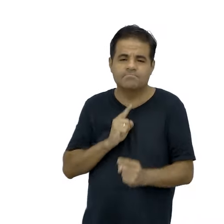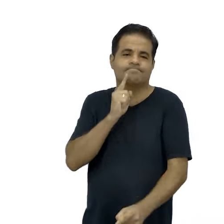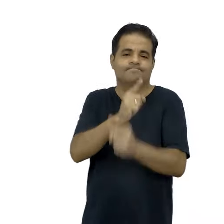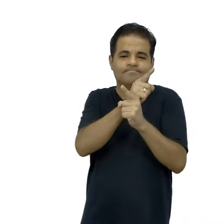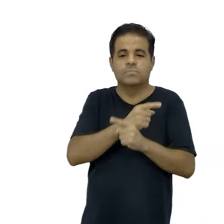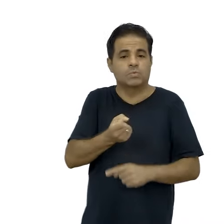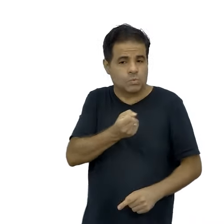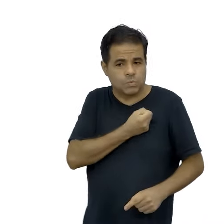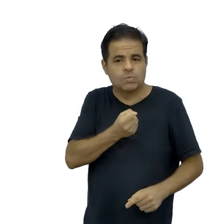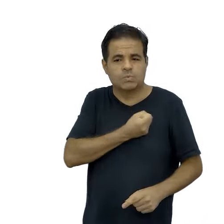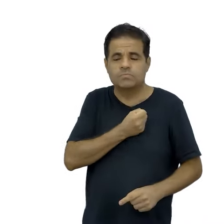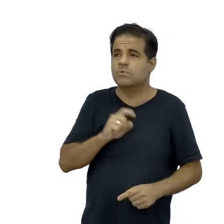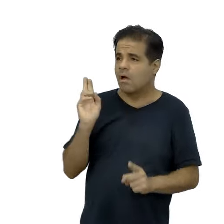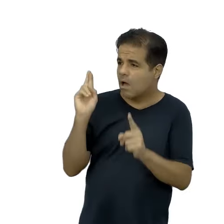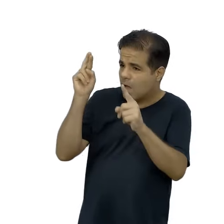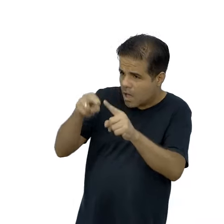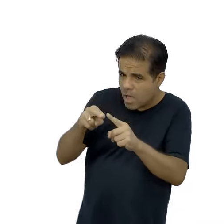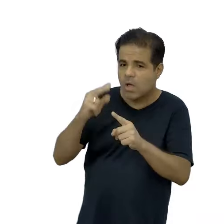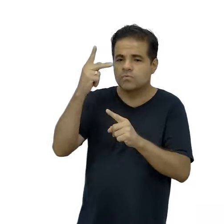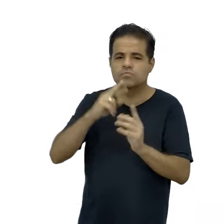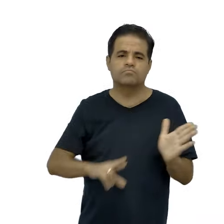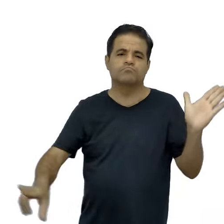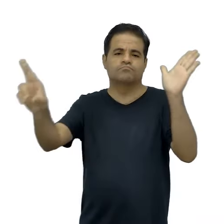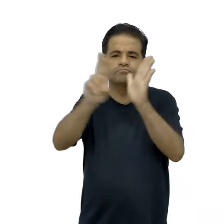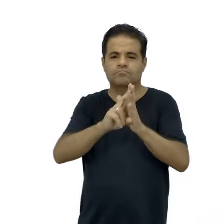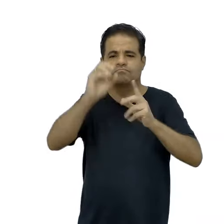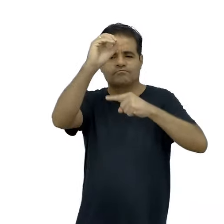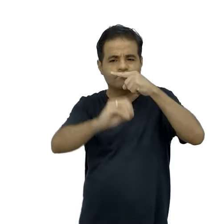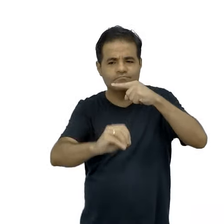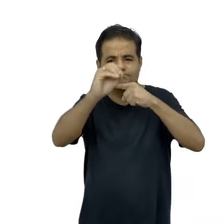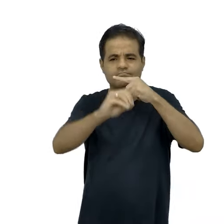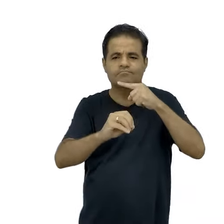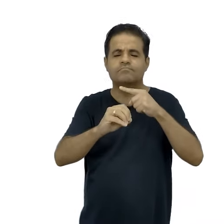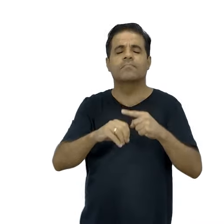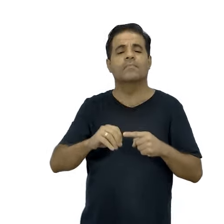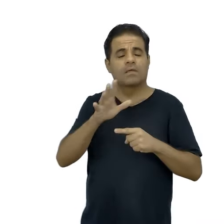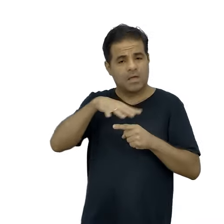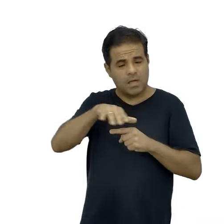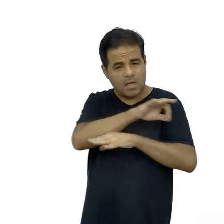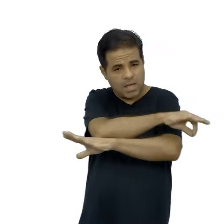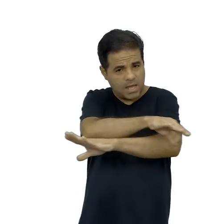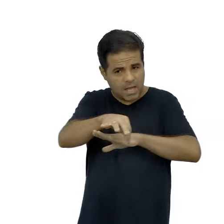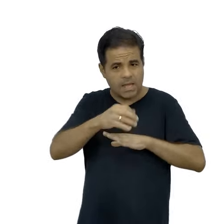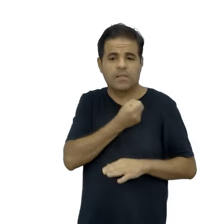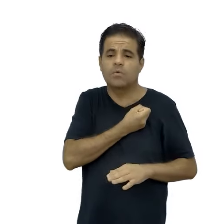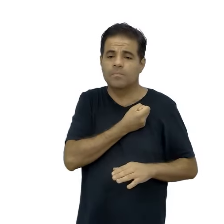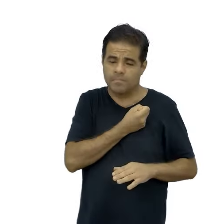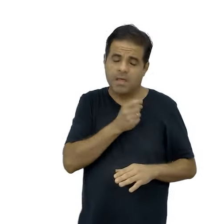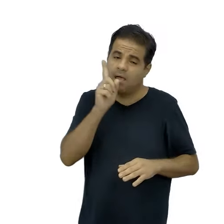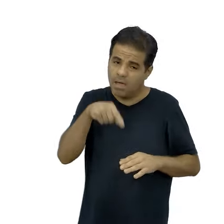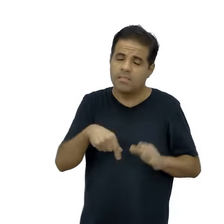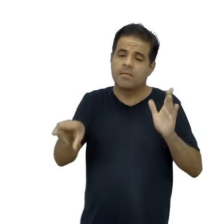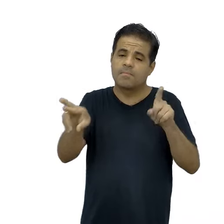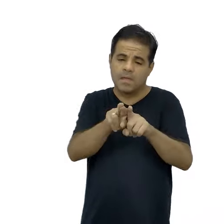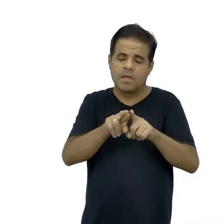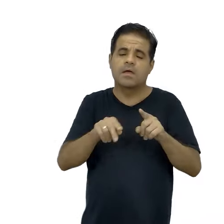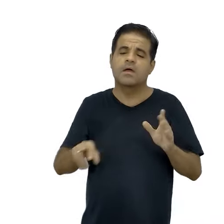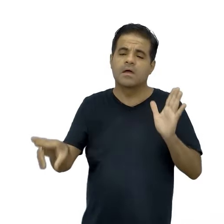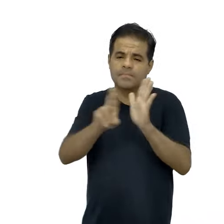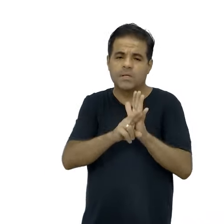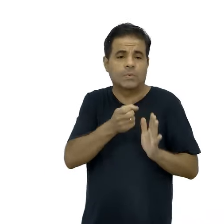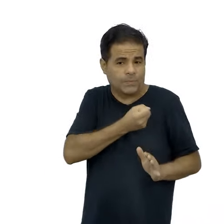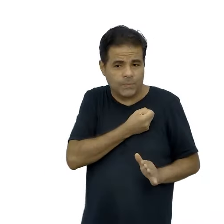esses números racionais em sua representação fracionária e decimal na reta numérica, e também representar